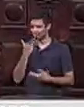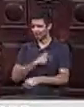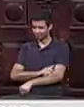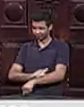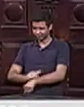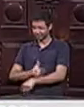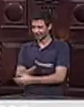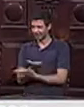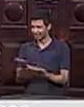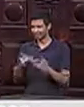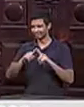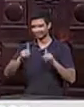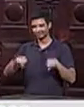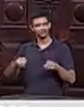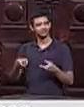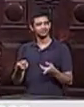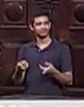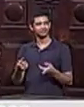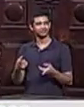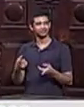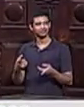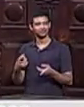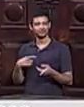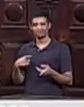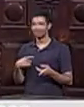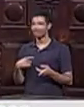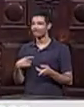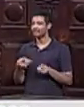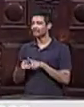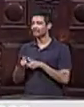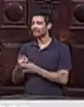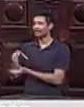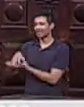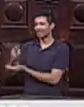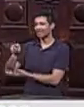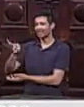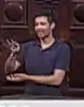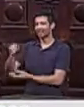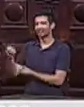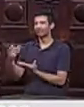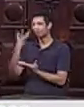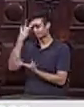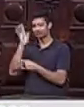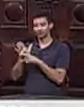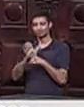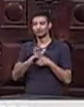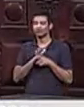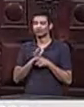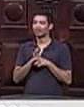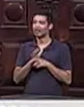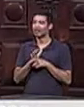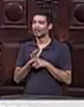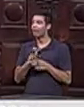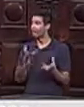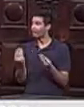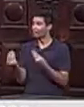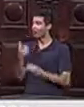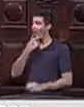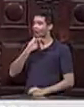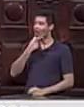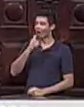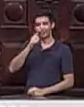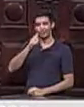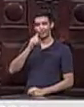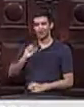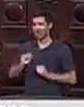em respeito a essa ampla rede de atendimento, respeito aos homens e mulheres que estão dando a vida